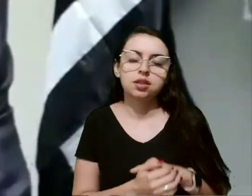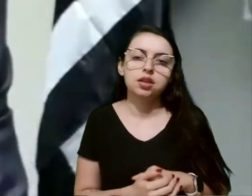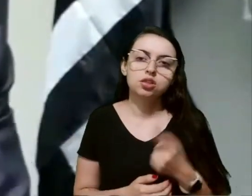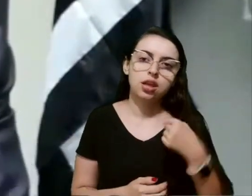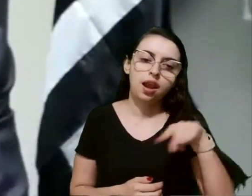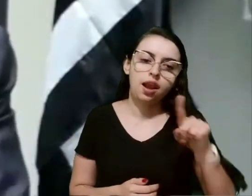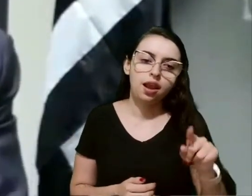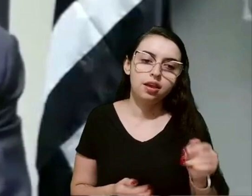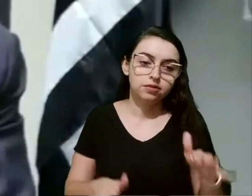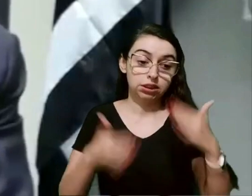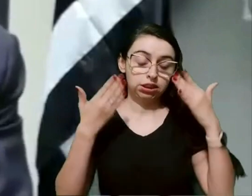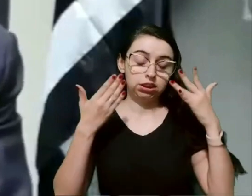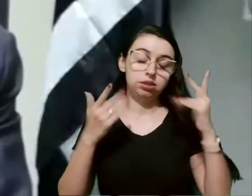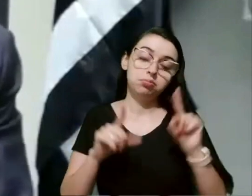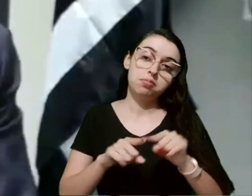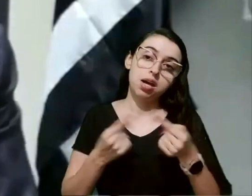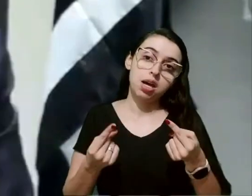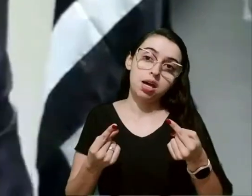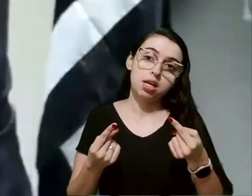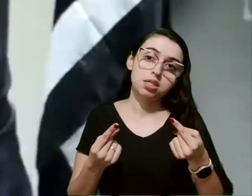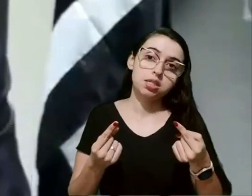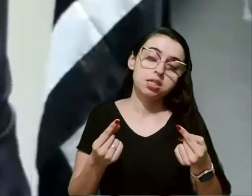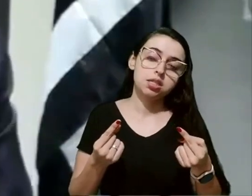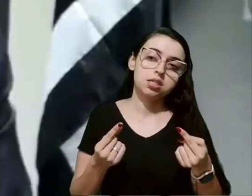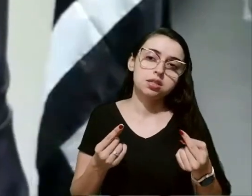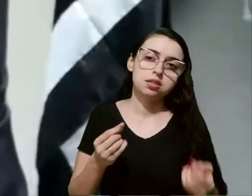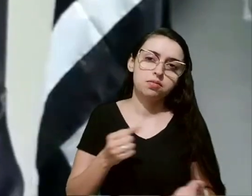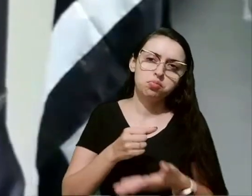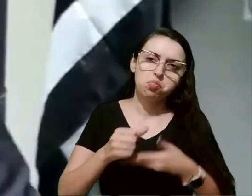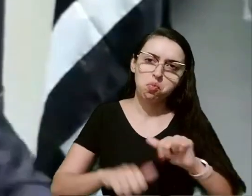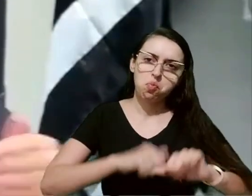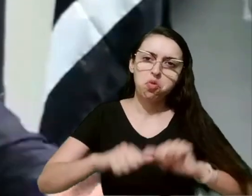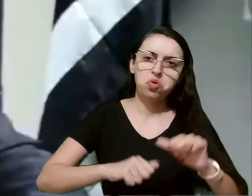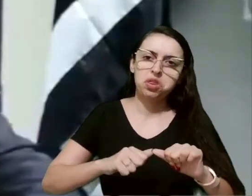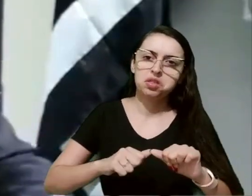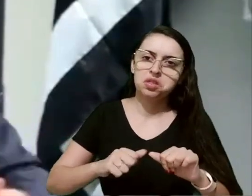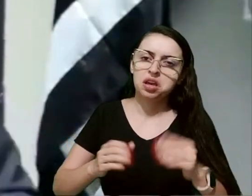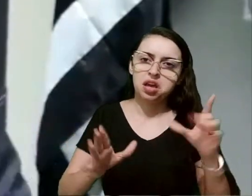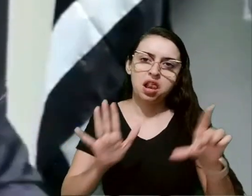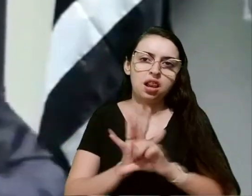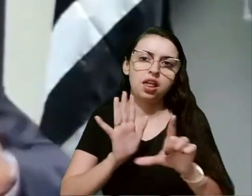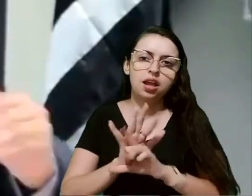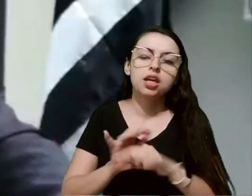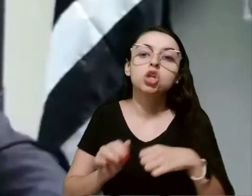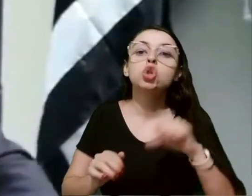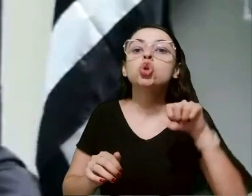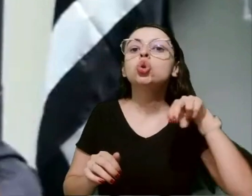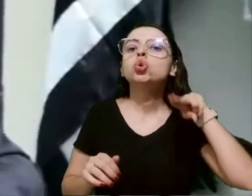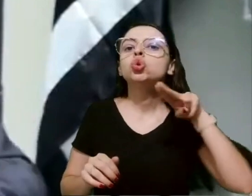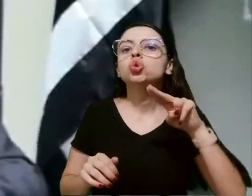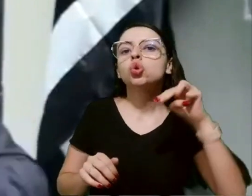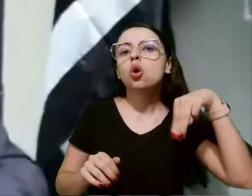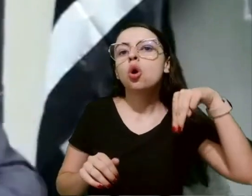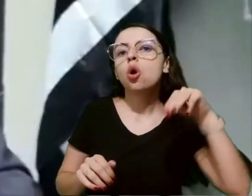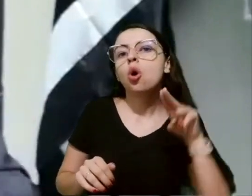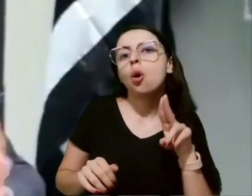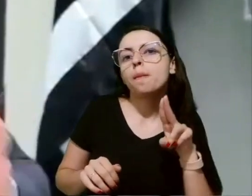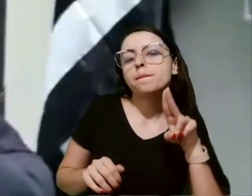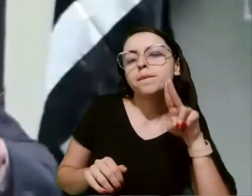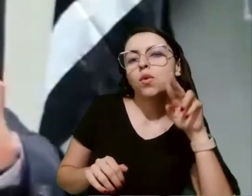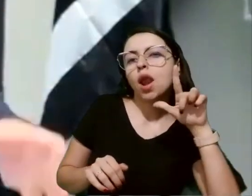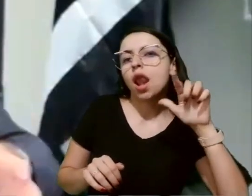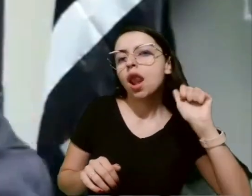a um certo impacto, mas não é suficiente para você também mexer na máquina legislativa. Então você pode sumular, você tem incidentes de demandas repetitivas,